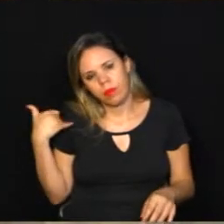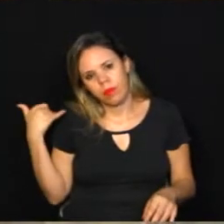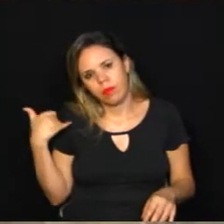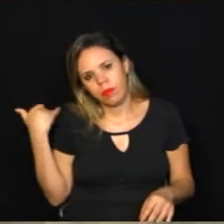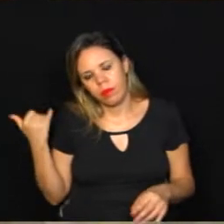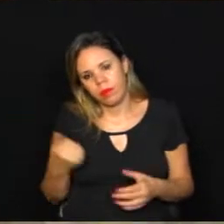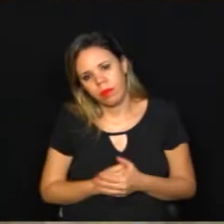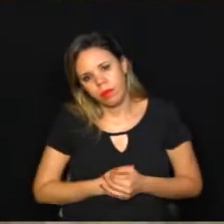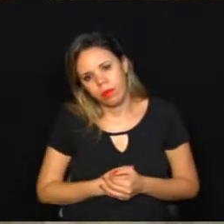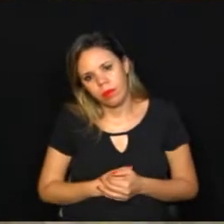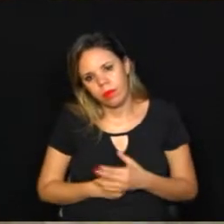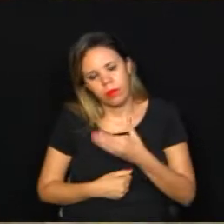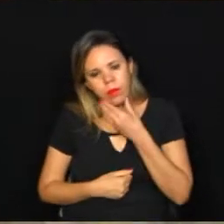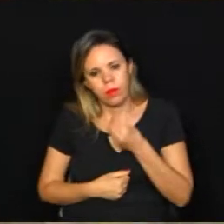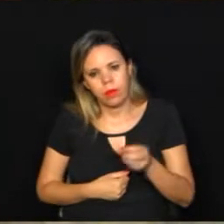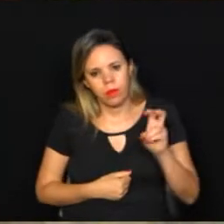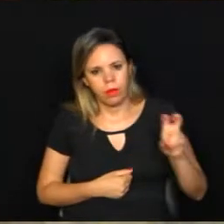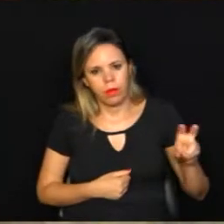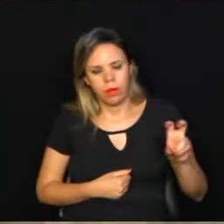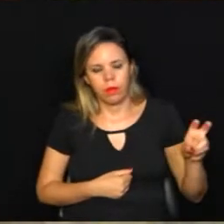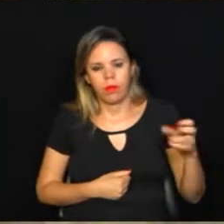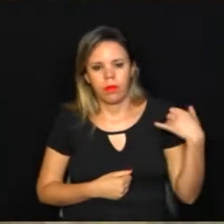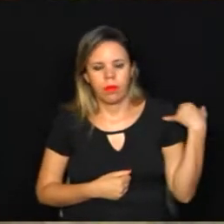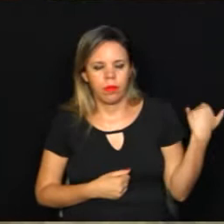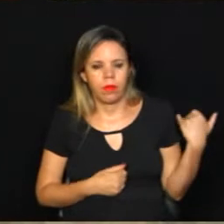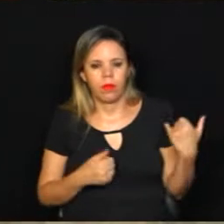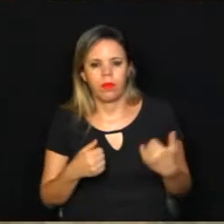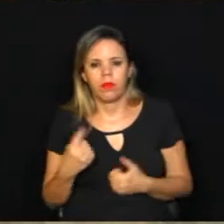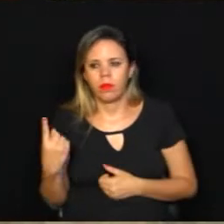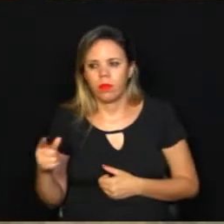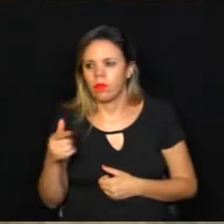né? Um homem de 55 anos e